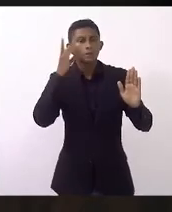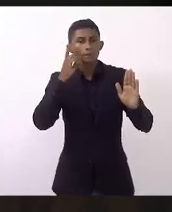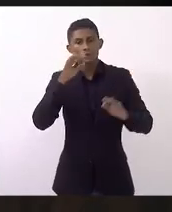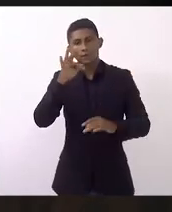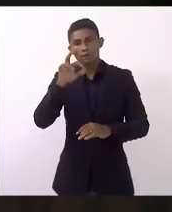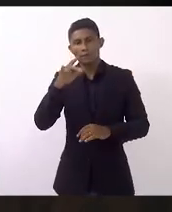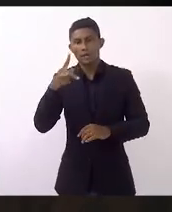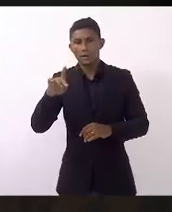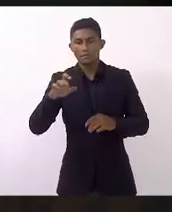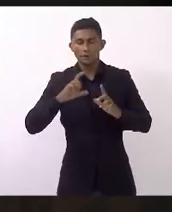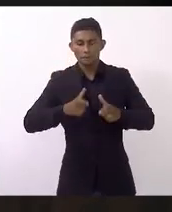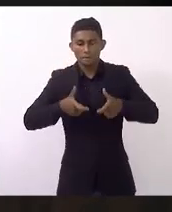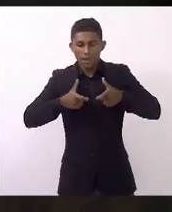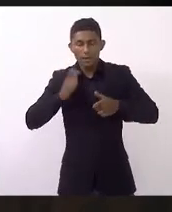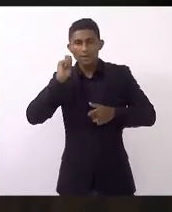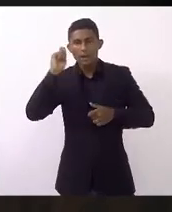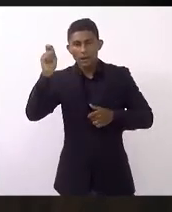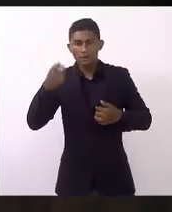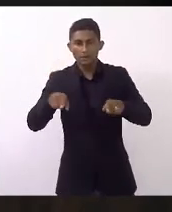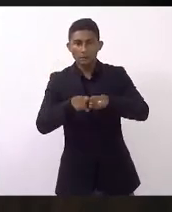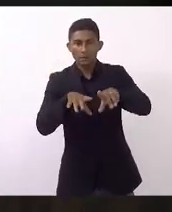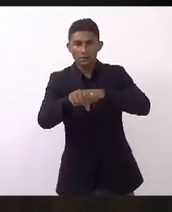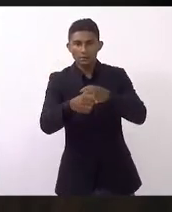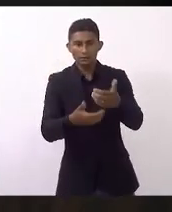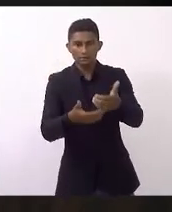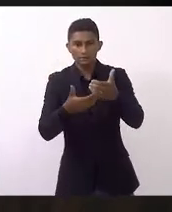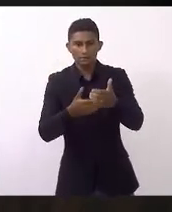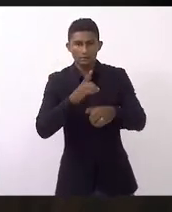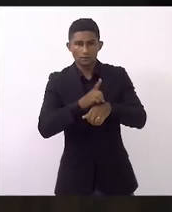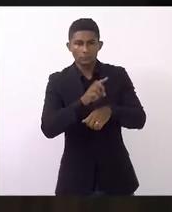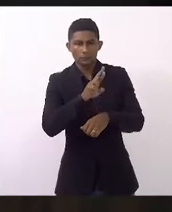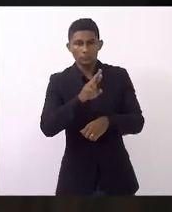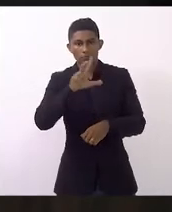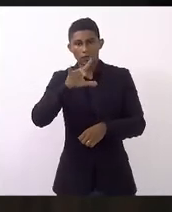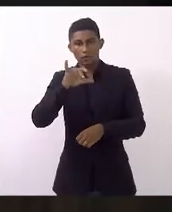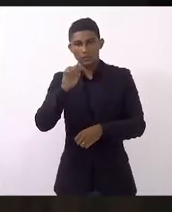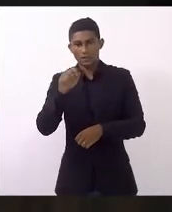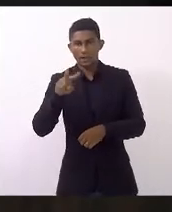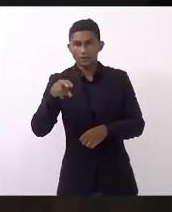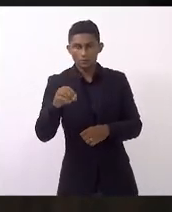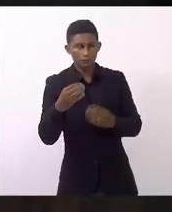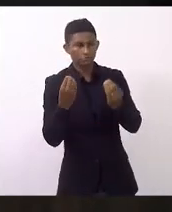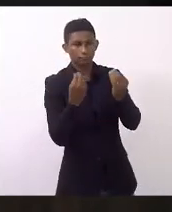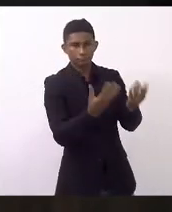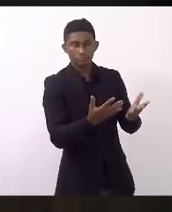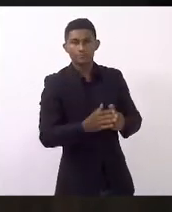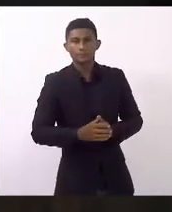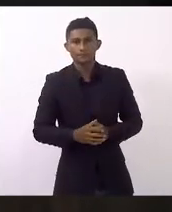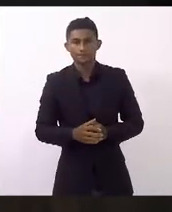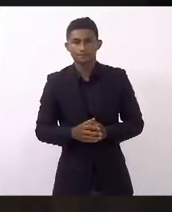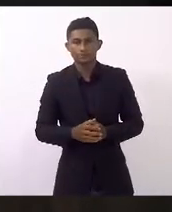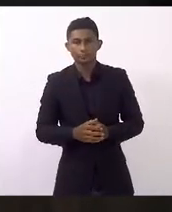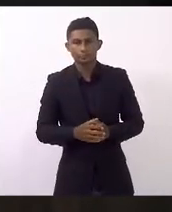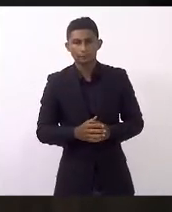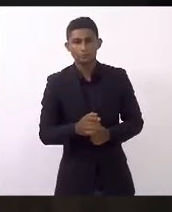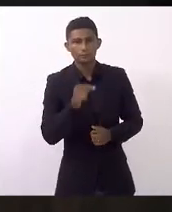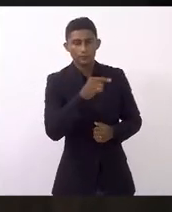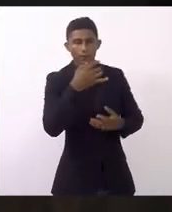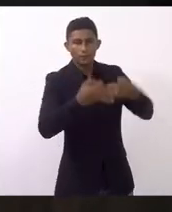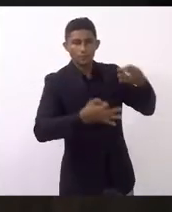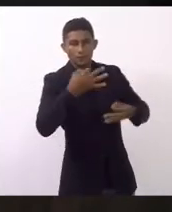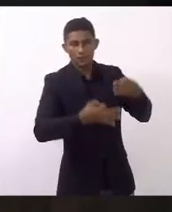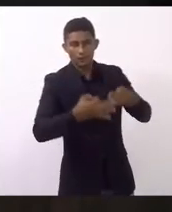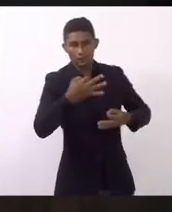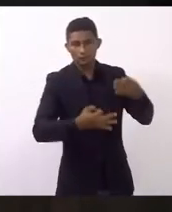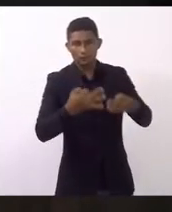de medalha Tiradentes e seu respectivo diploma ao senhor doutor Luciano Saboia Reinaldo de Carvalho, desembargador do Tribunal de Justiça do Estado do Rio de